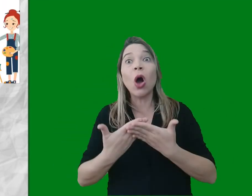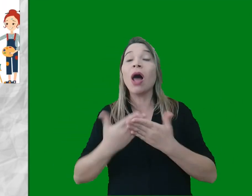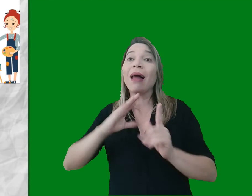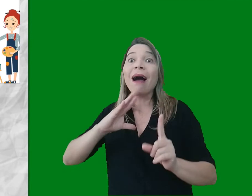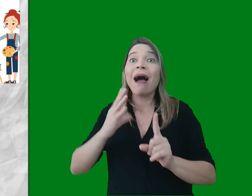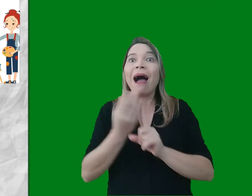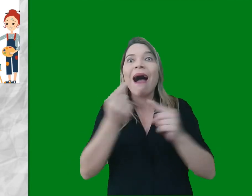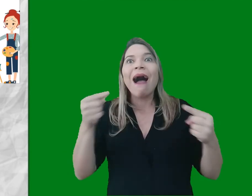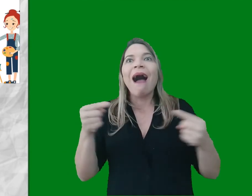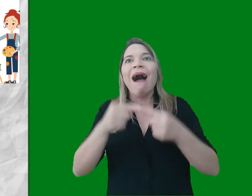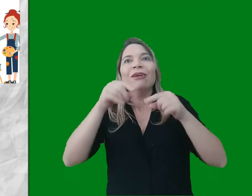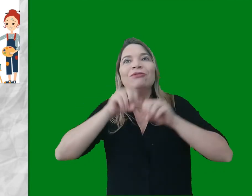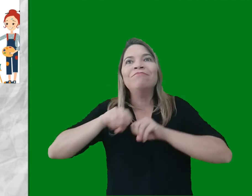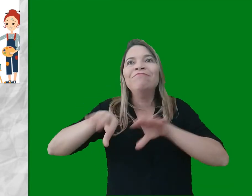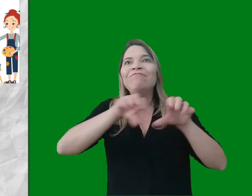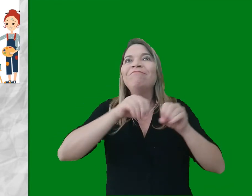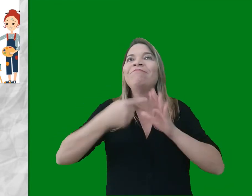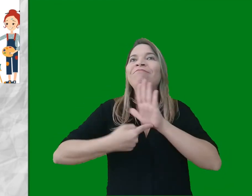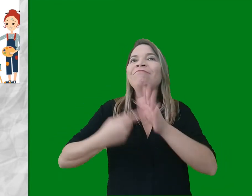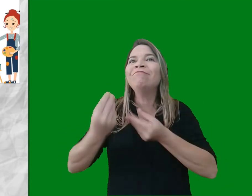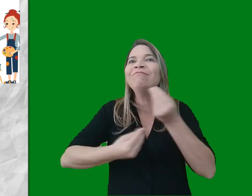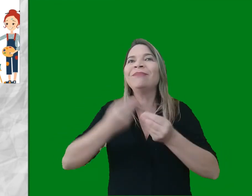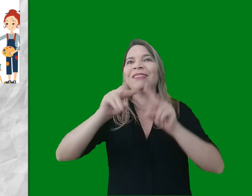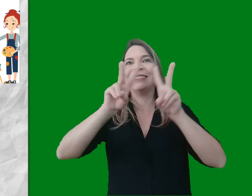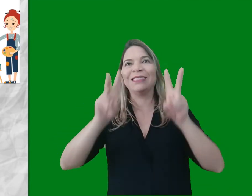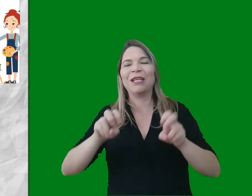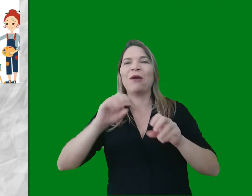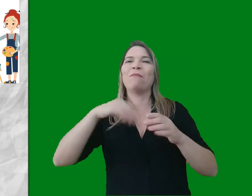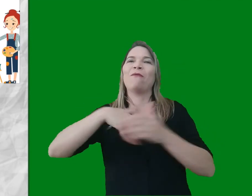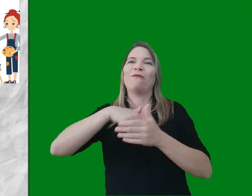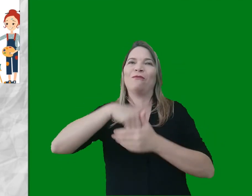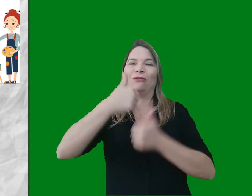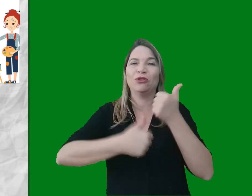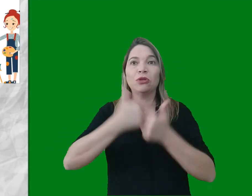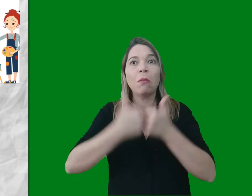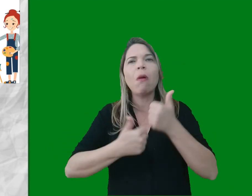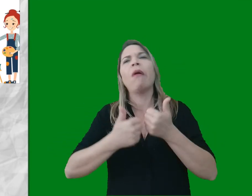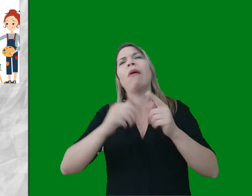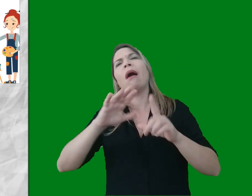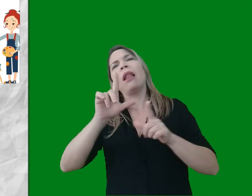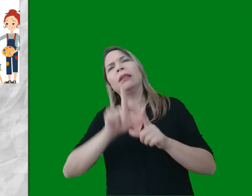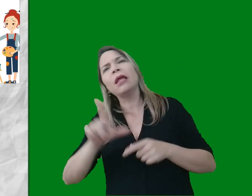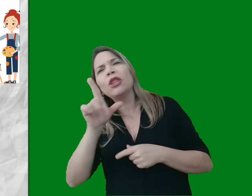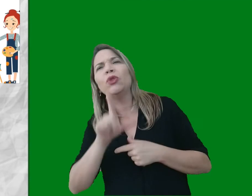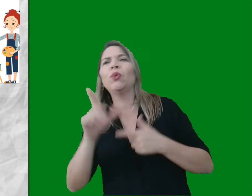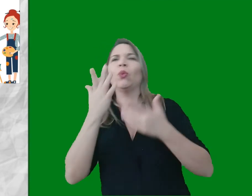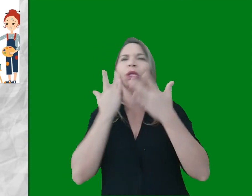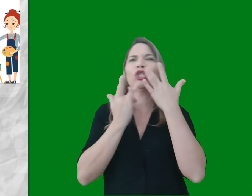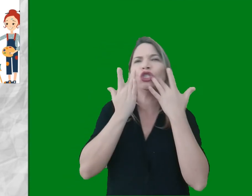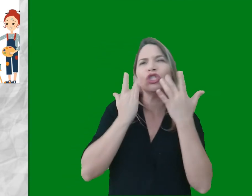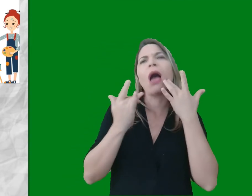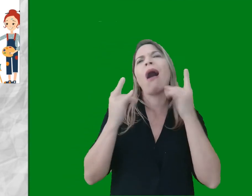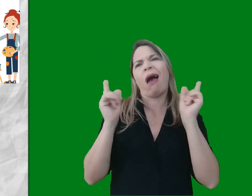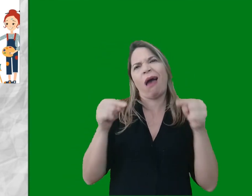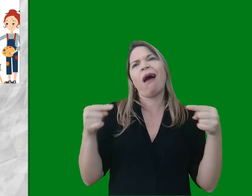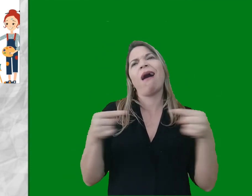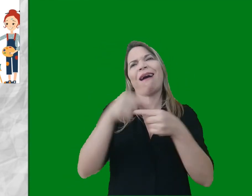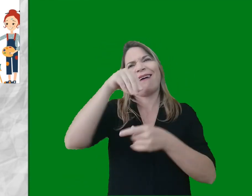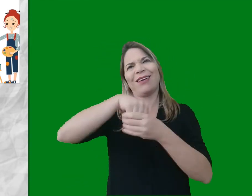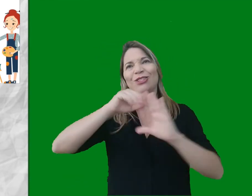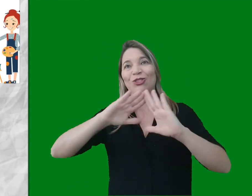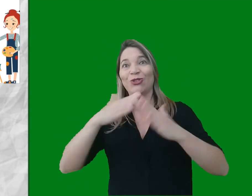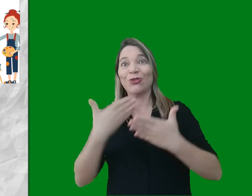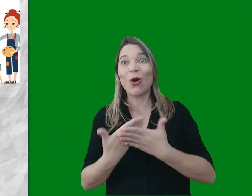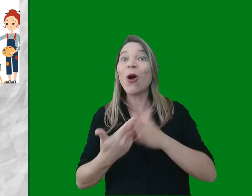que enfatizem a temática do futebol, música, literatura, teatro e cinema. Expressões estas que permeiam nosso cotidiano, assim